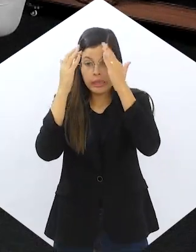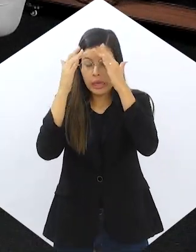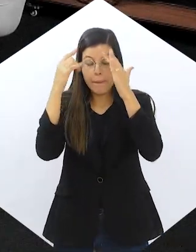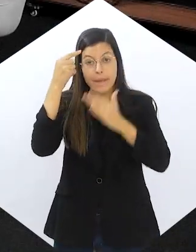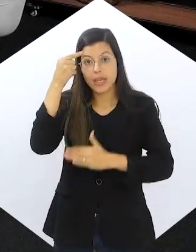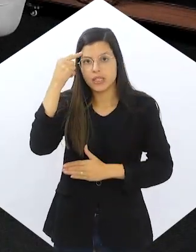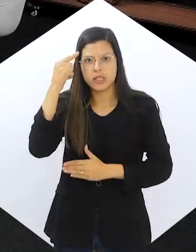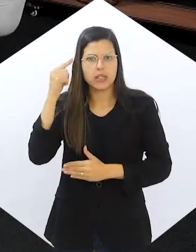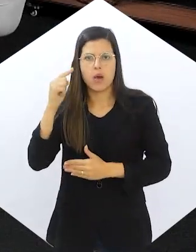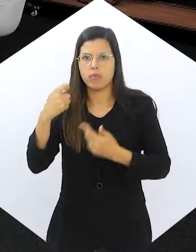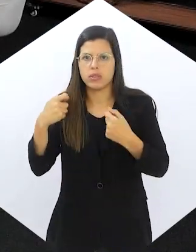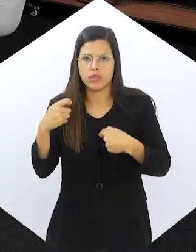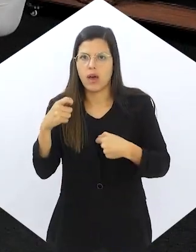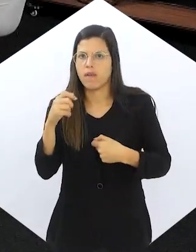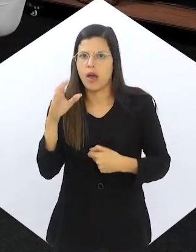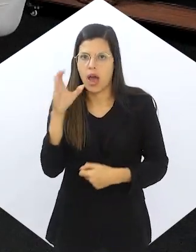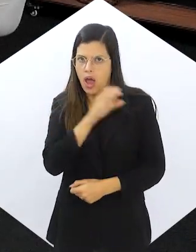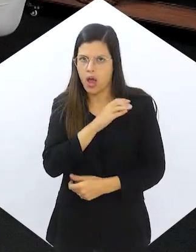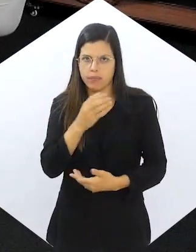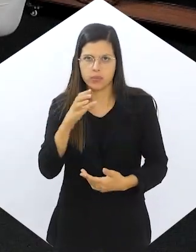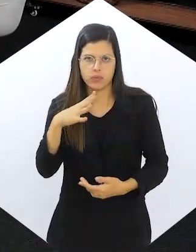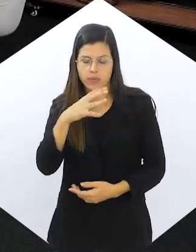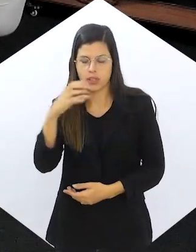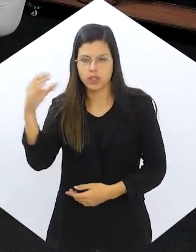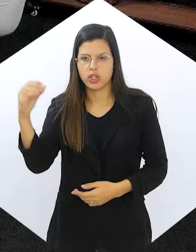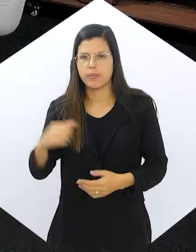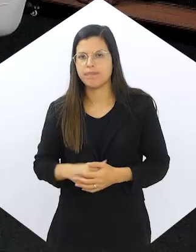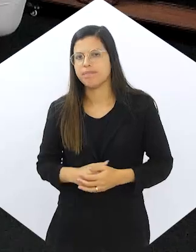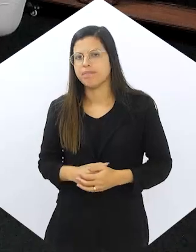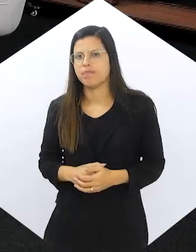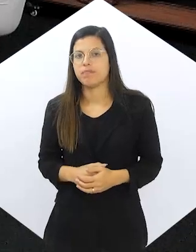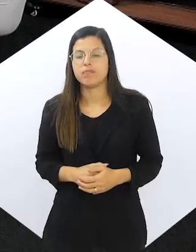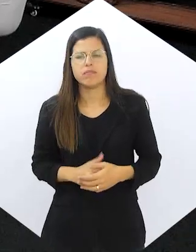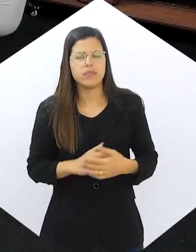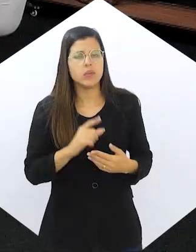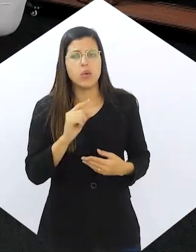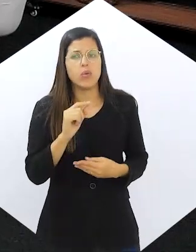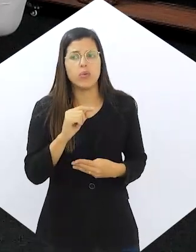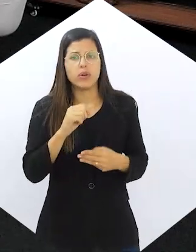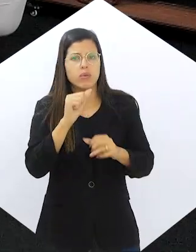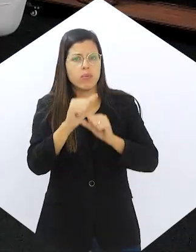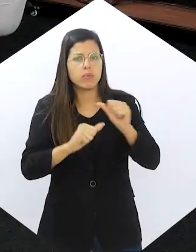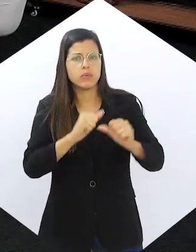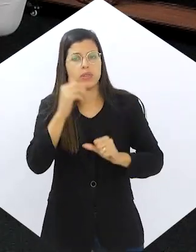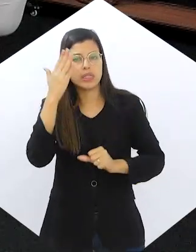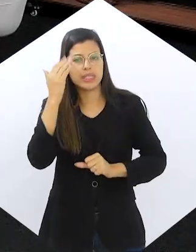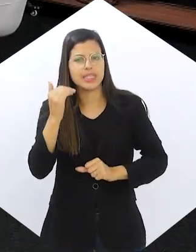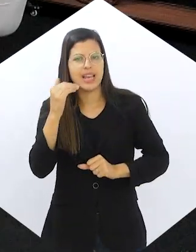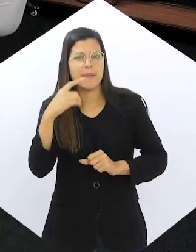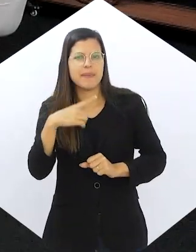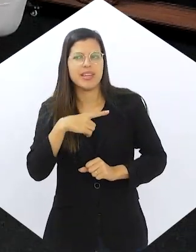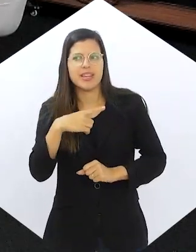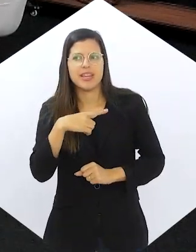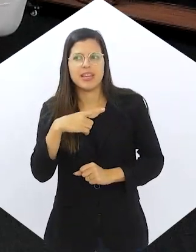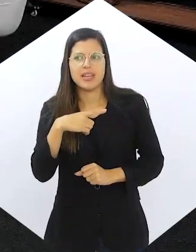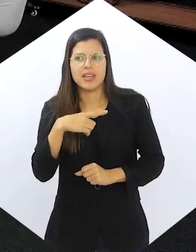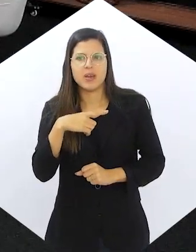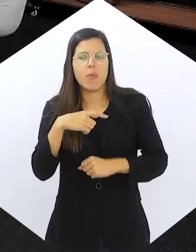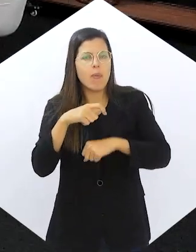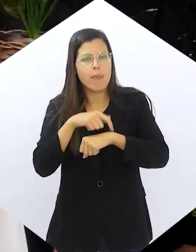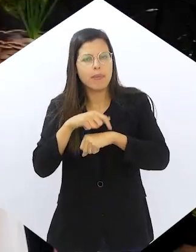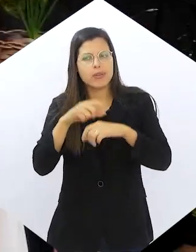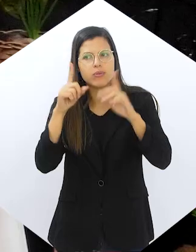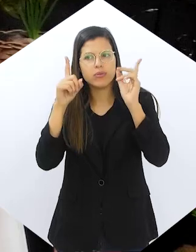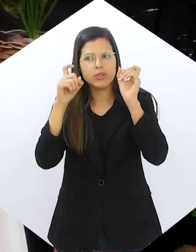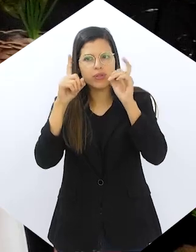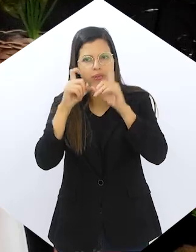viajando. Mas normalmente eu sempre estou com alguém. E o que muda assim quando você sabe que tem ele ao seu lado? Você sabe que está passando por um